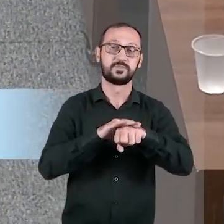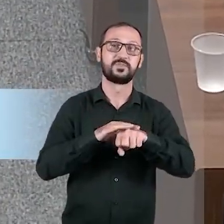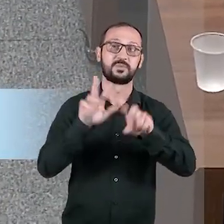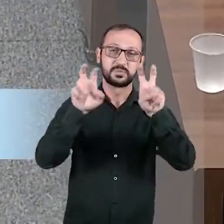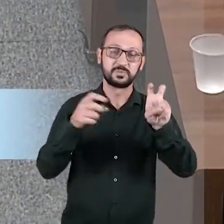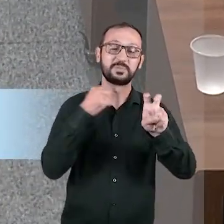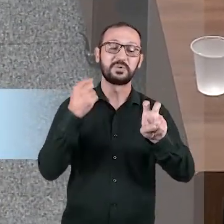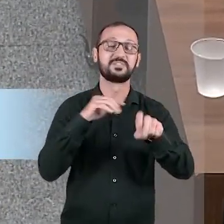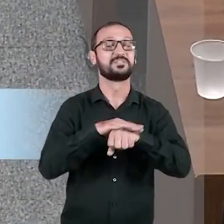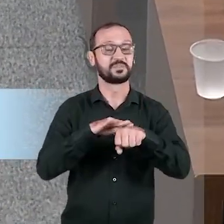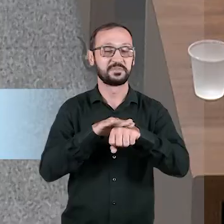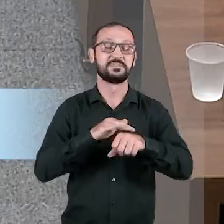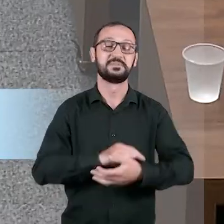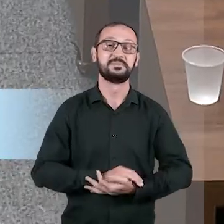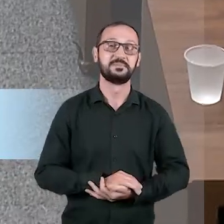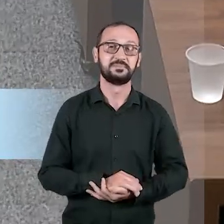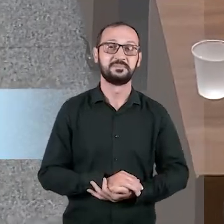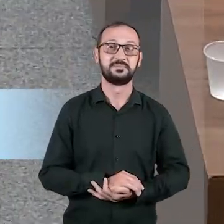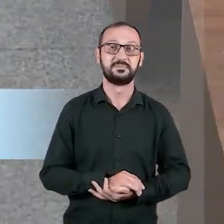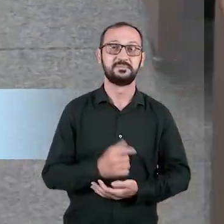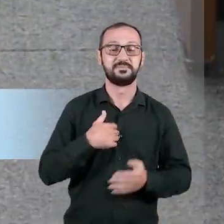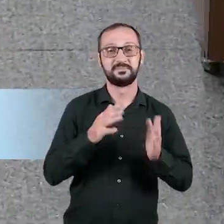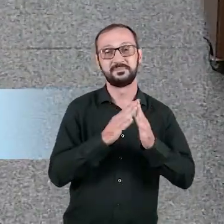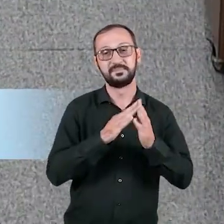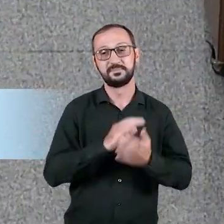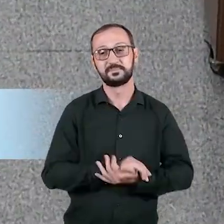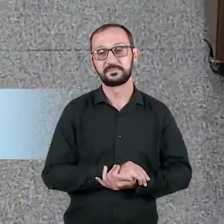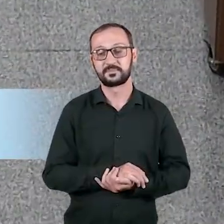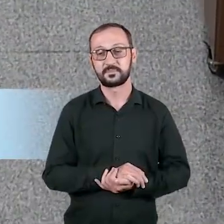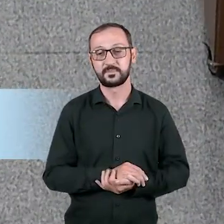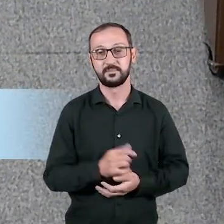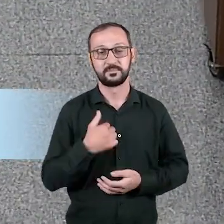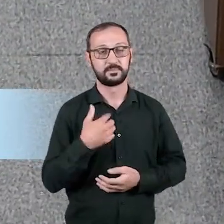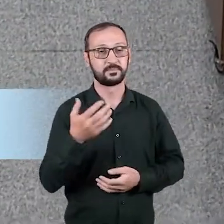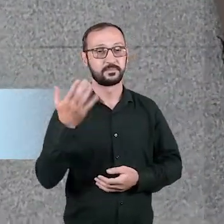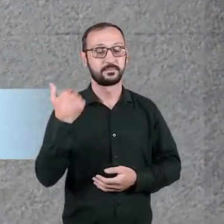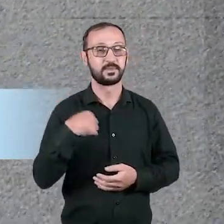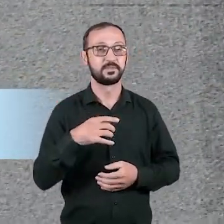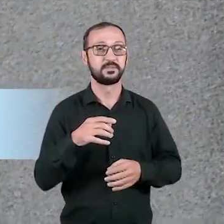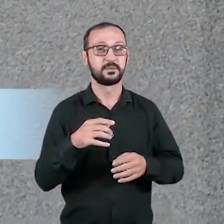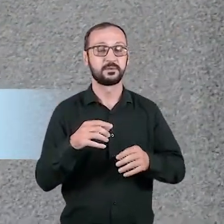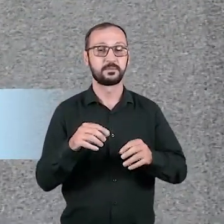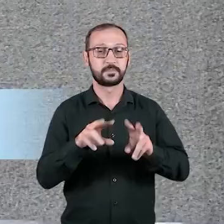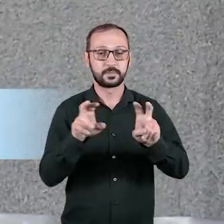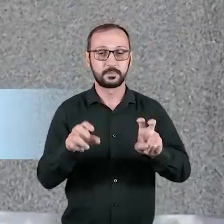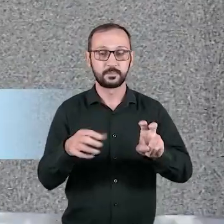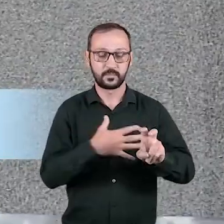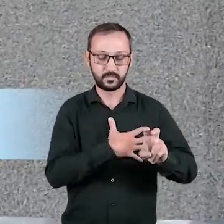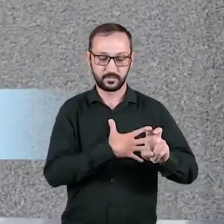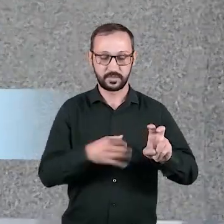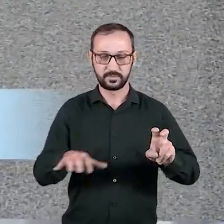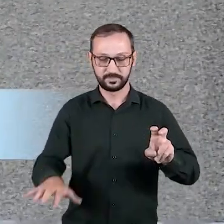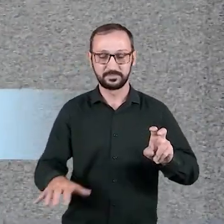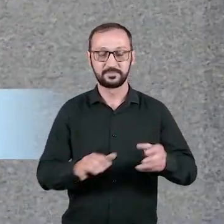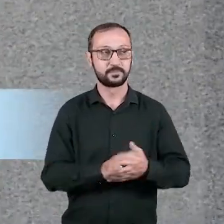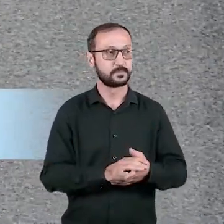isso, sabe? A gente conversa sobre isso. Eu lá em pior casa, que pareça. Uma época de falar assim, de morte. O meu filho era